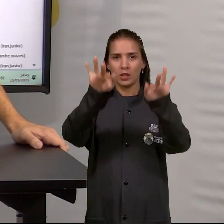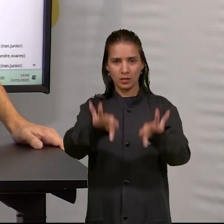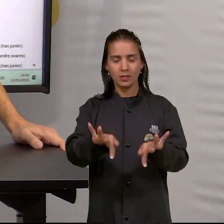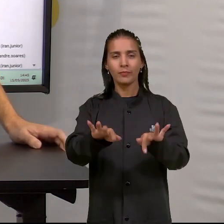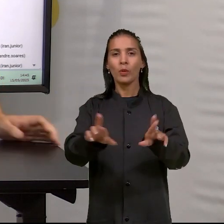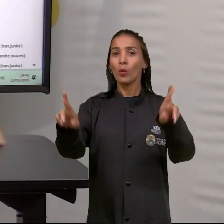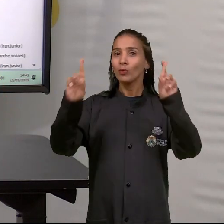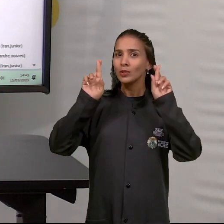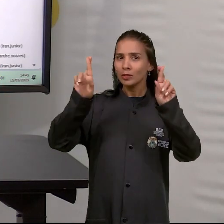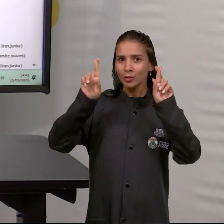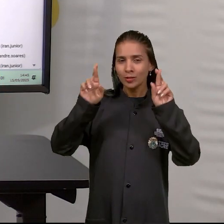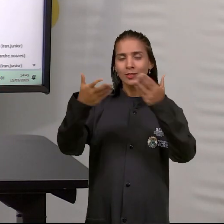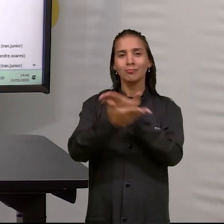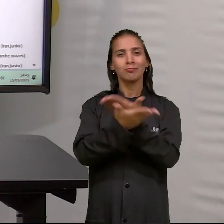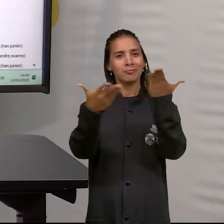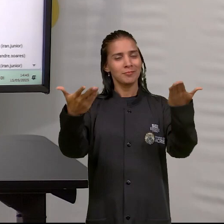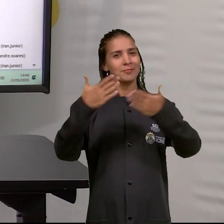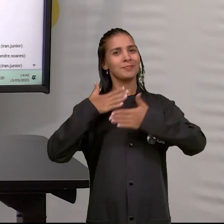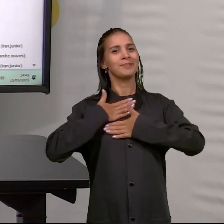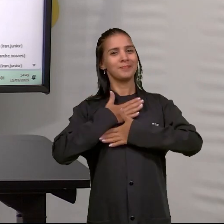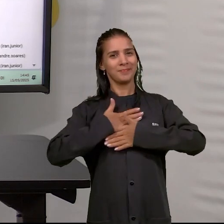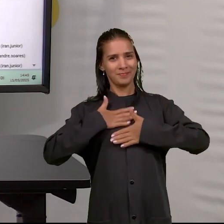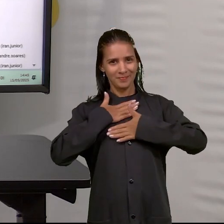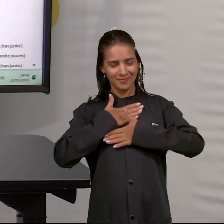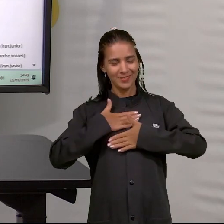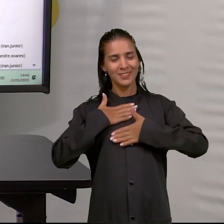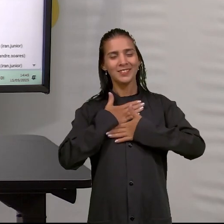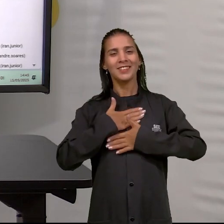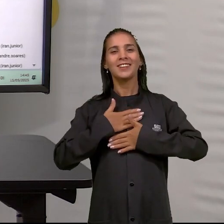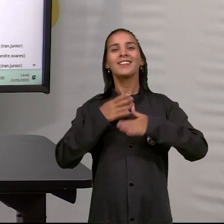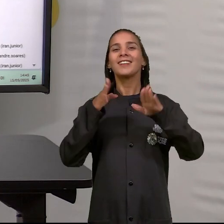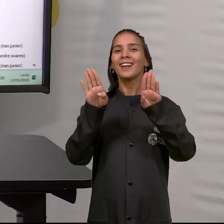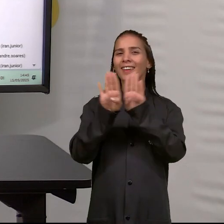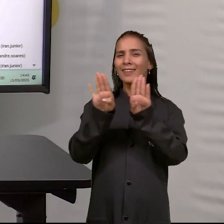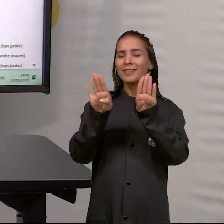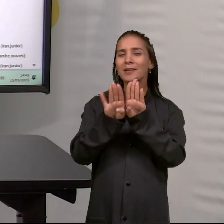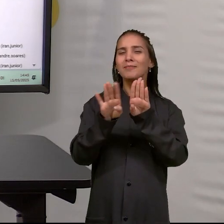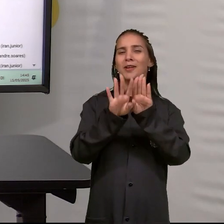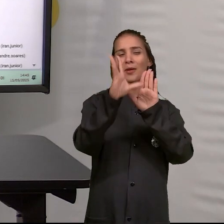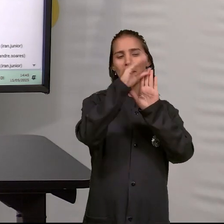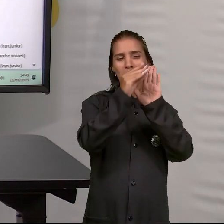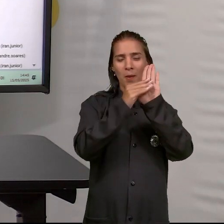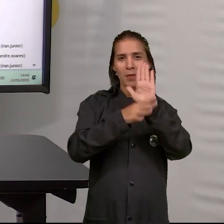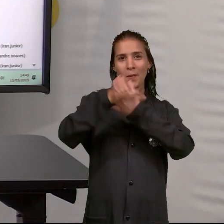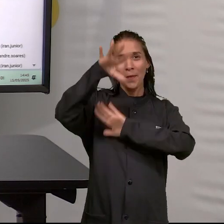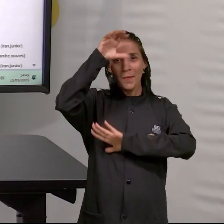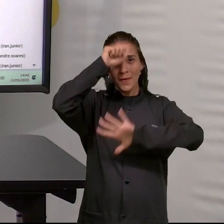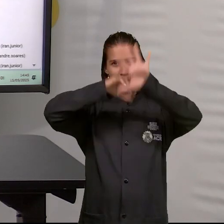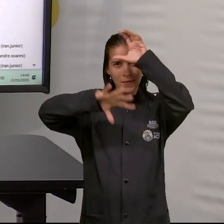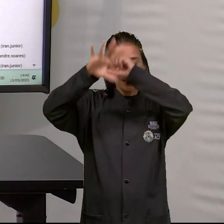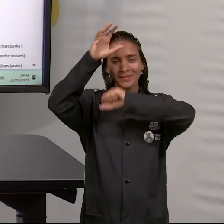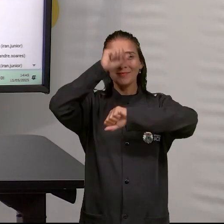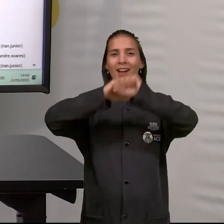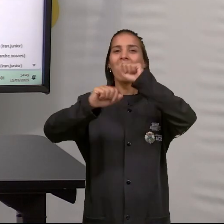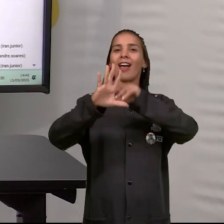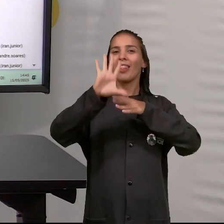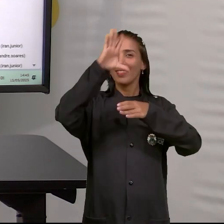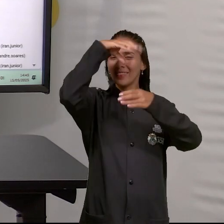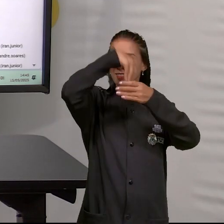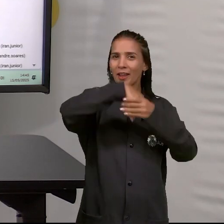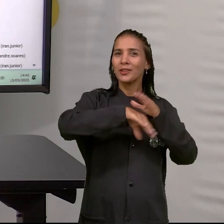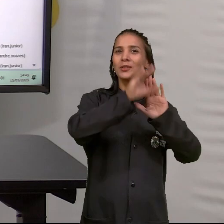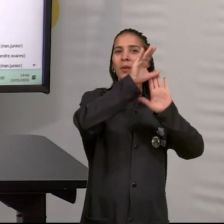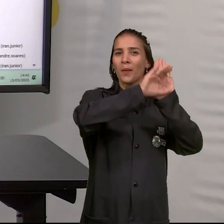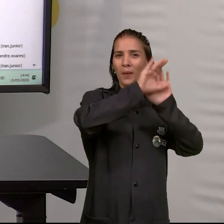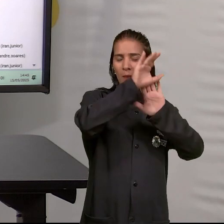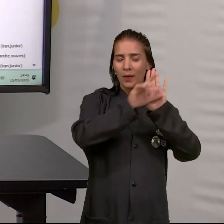até aqui seja todo mundo aí gostando e colocando mais conhecimento aí no seu currículo com relação ao SEI.